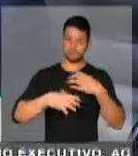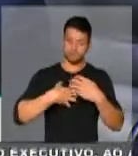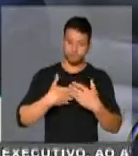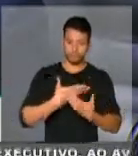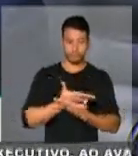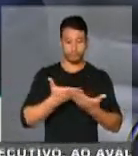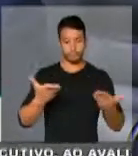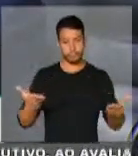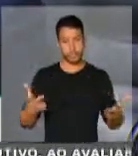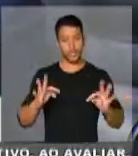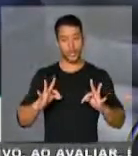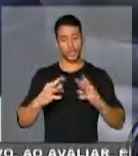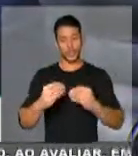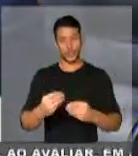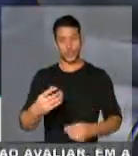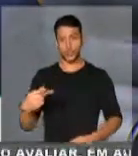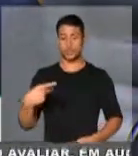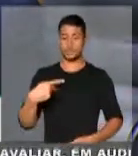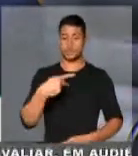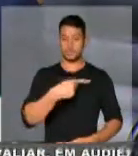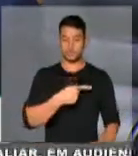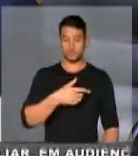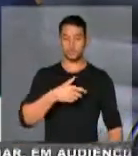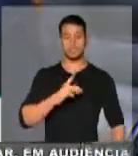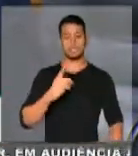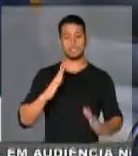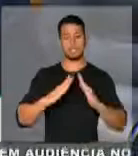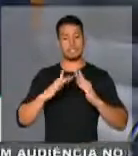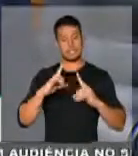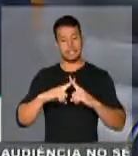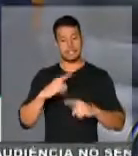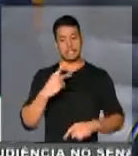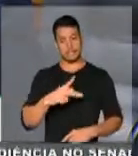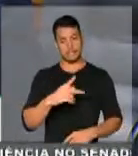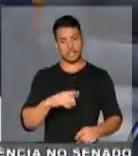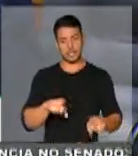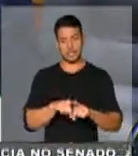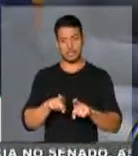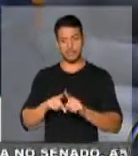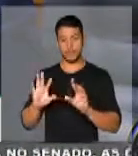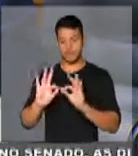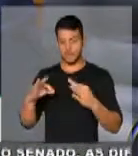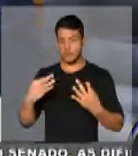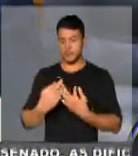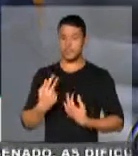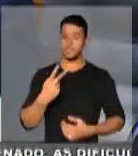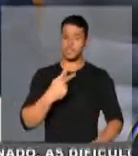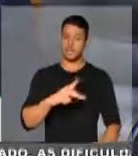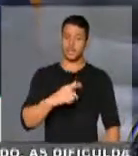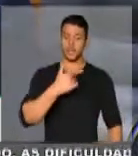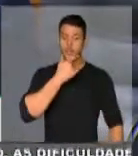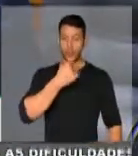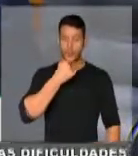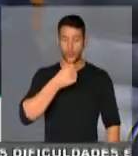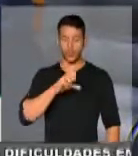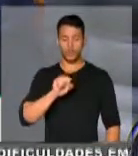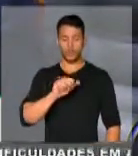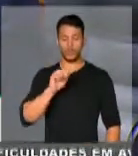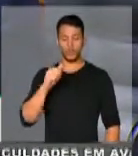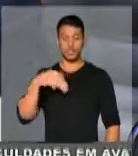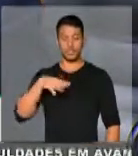todos os pastores da seades papel e também aos familiares do nobre pastor samuel